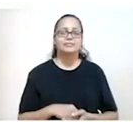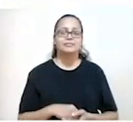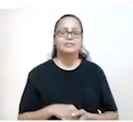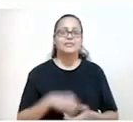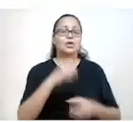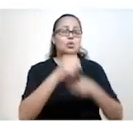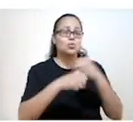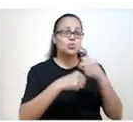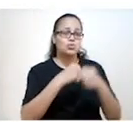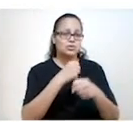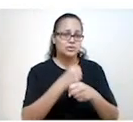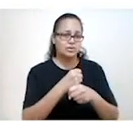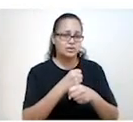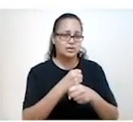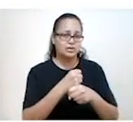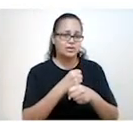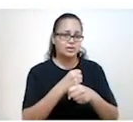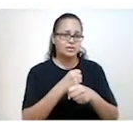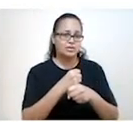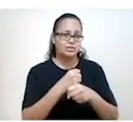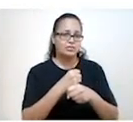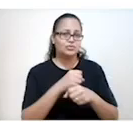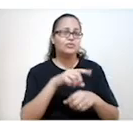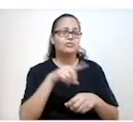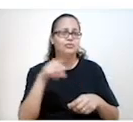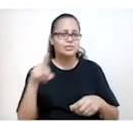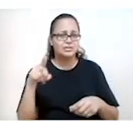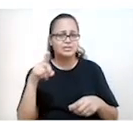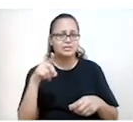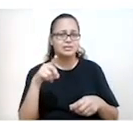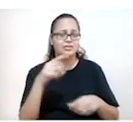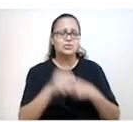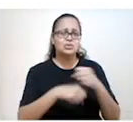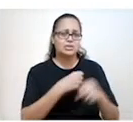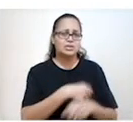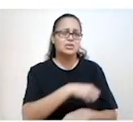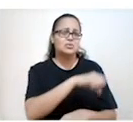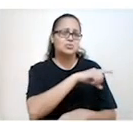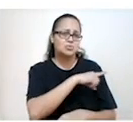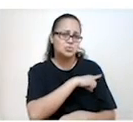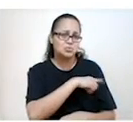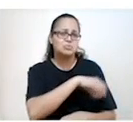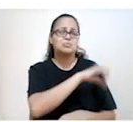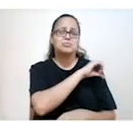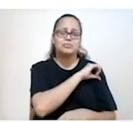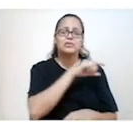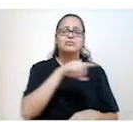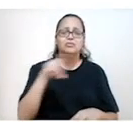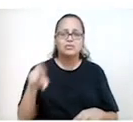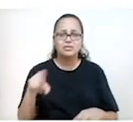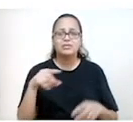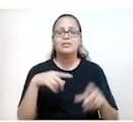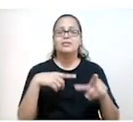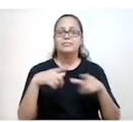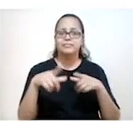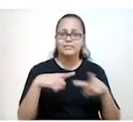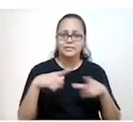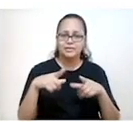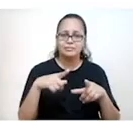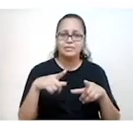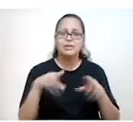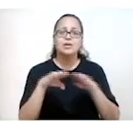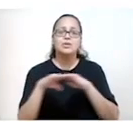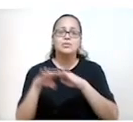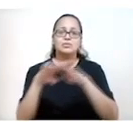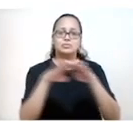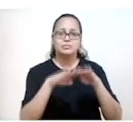Desde os anos iniciais, você vem trabalhando com sequências envolvendo regularidades e padrões, buscando estabelecer uma lei